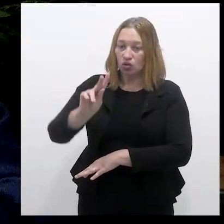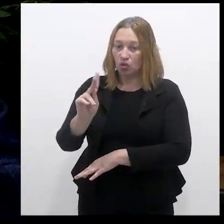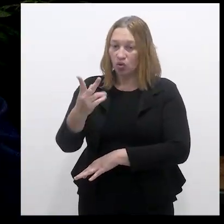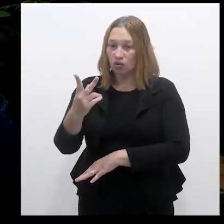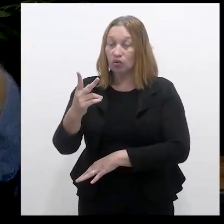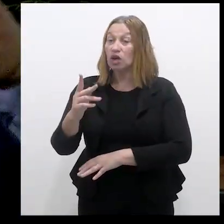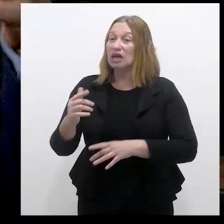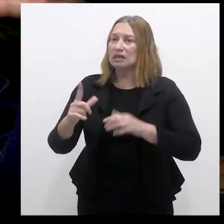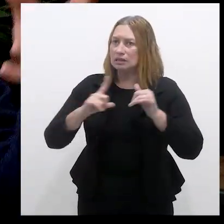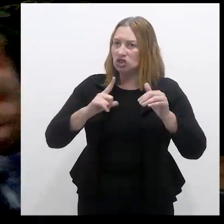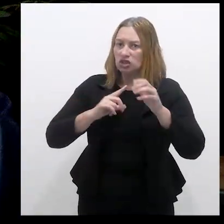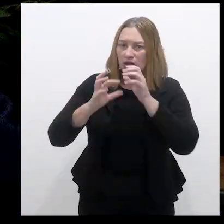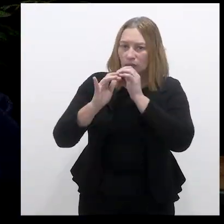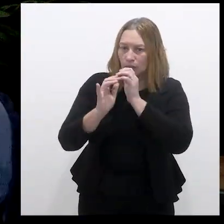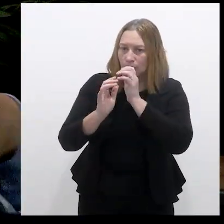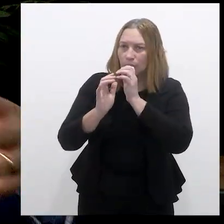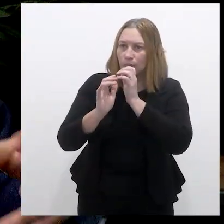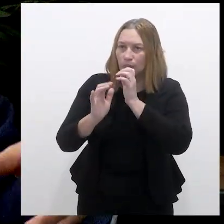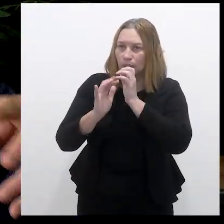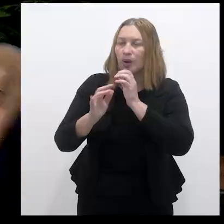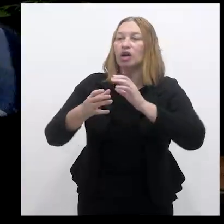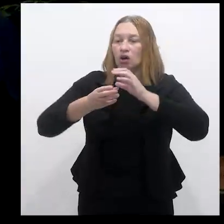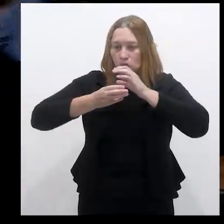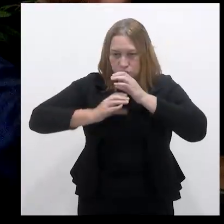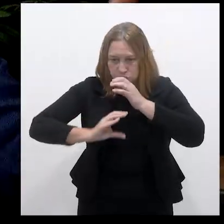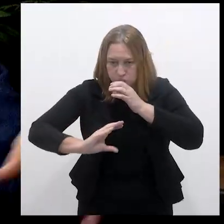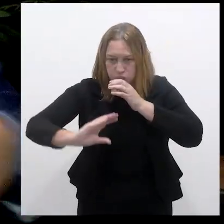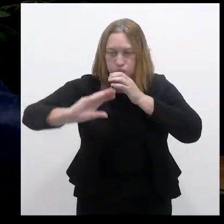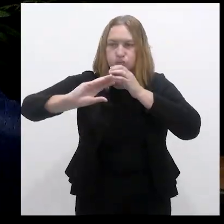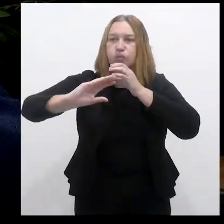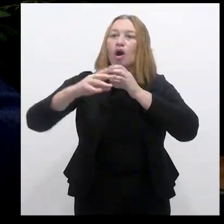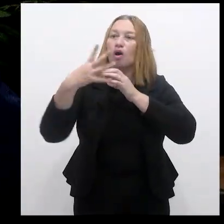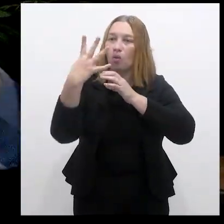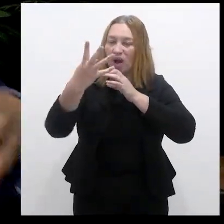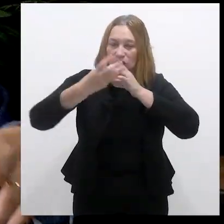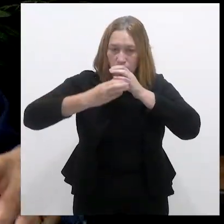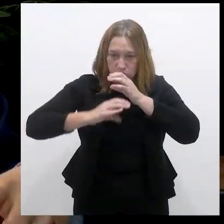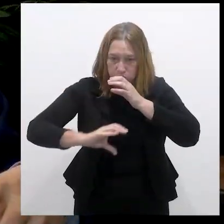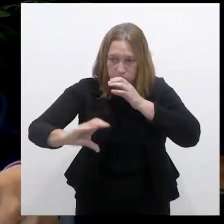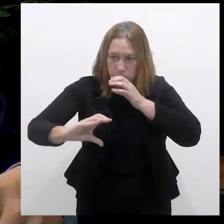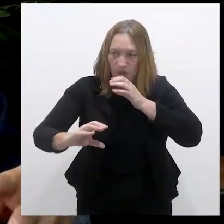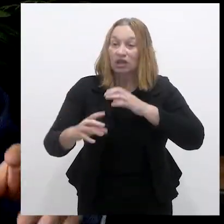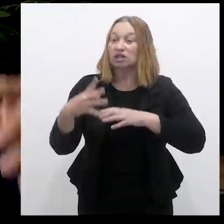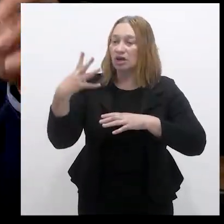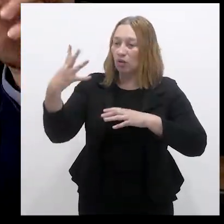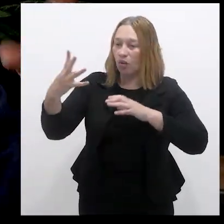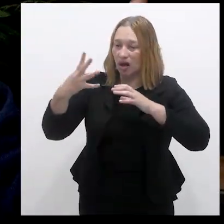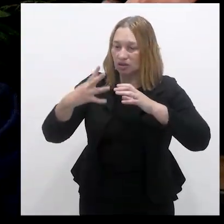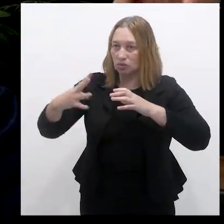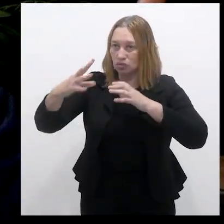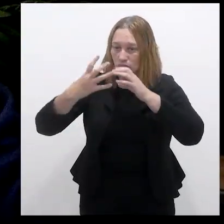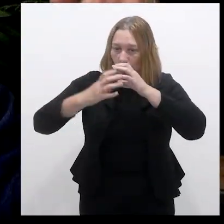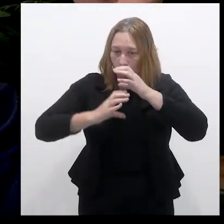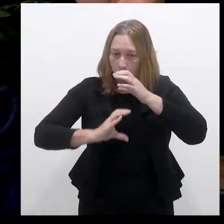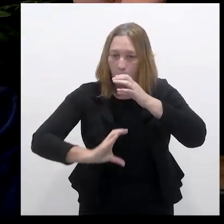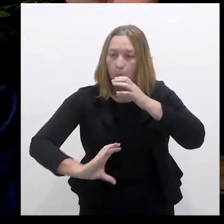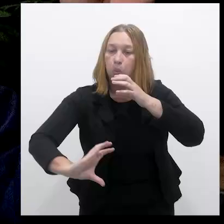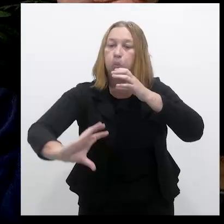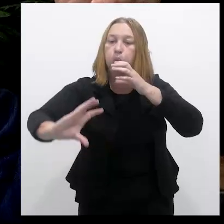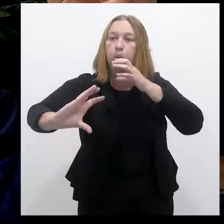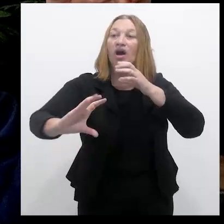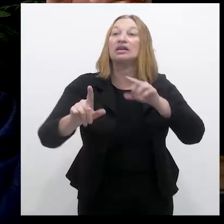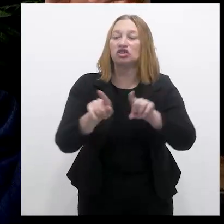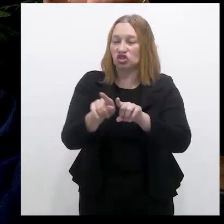três flautas, 3 oboés, 3 clarinetes, 3 fagotes, 4 trompetes, 4 trombones, piano